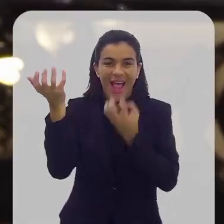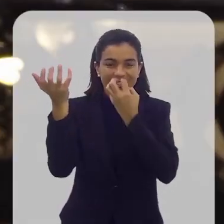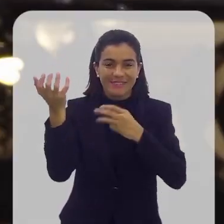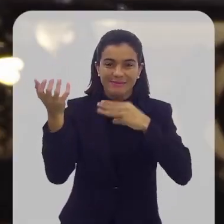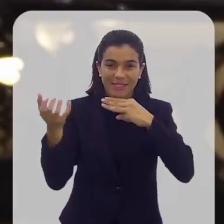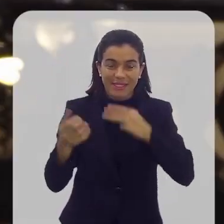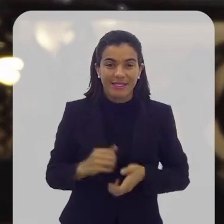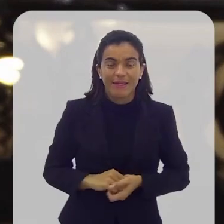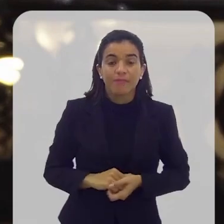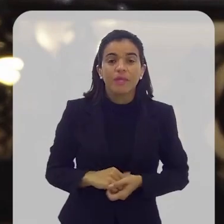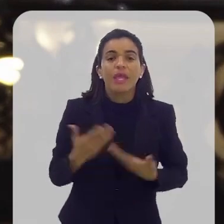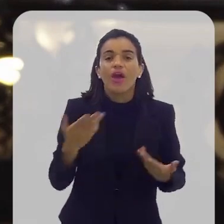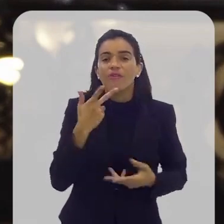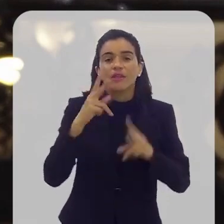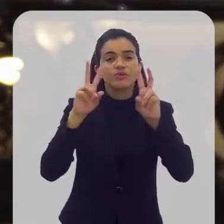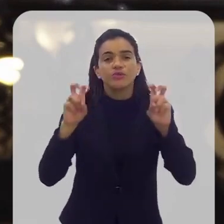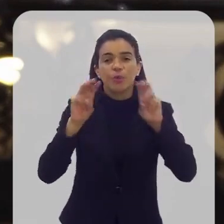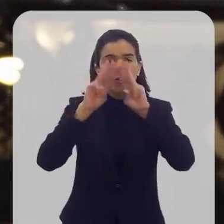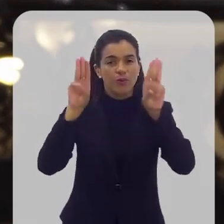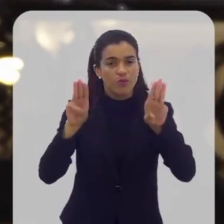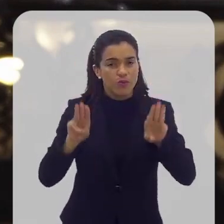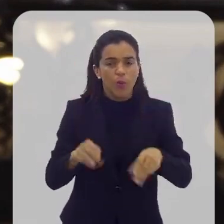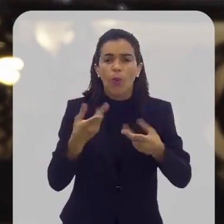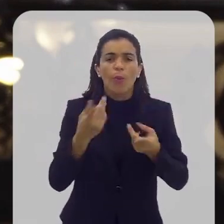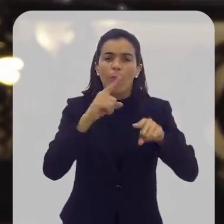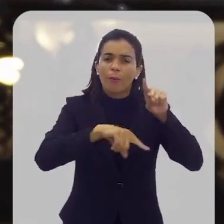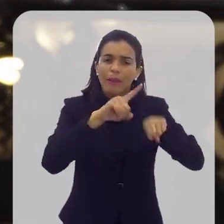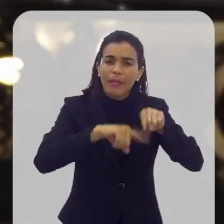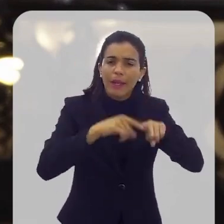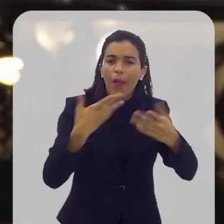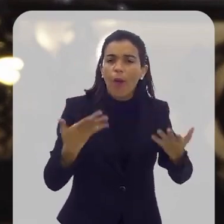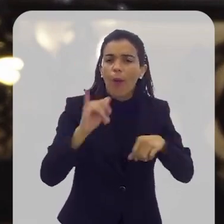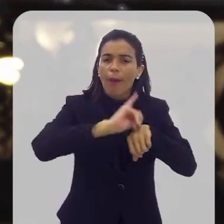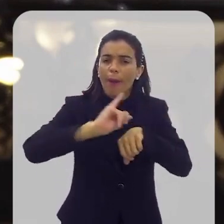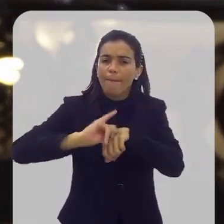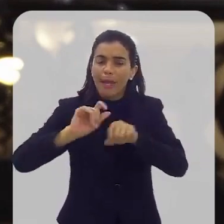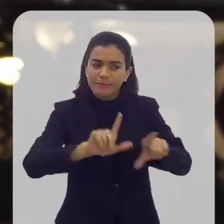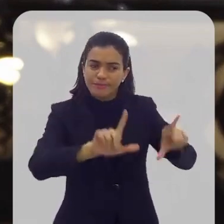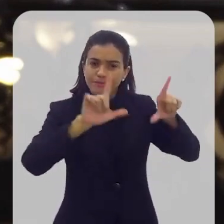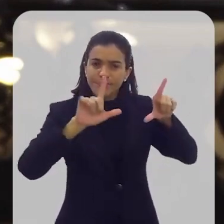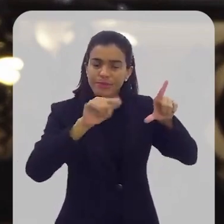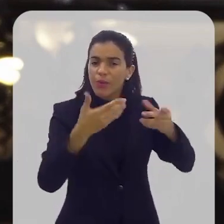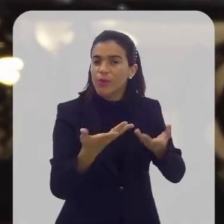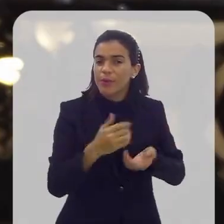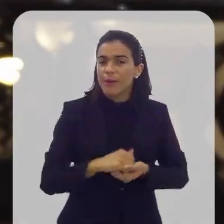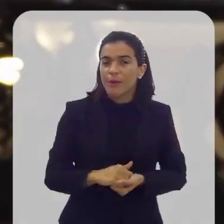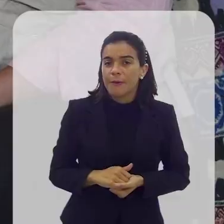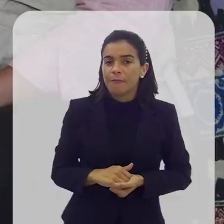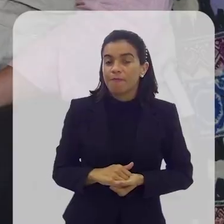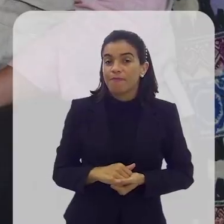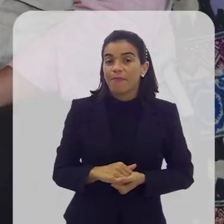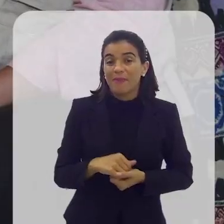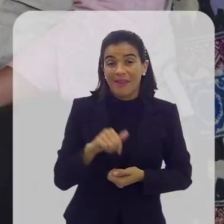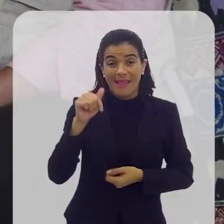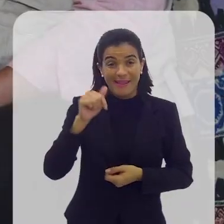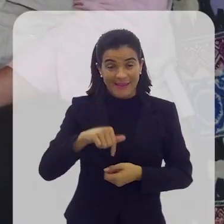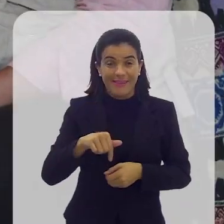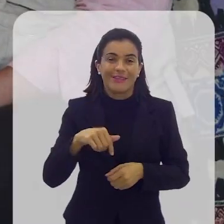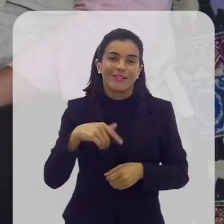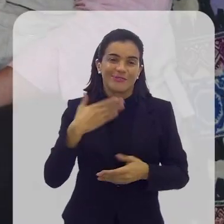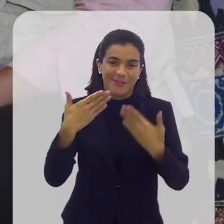preservado? Logo após o suicídio do Vargas, quem assume a presidência, se eu não me engano, é Café Filho. Mas o Café Filho não